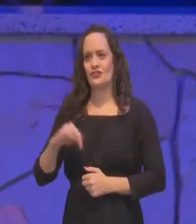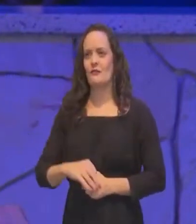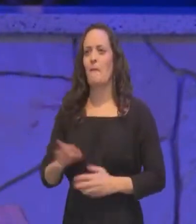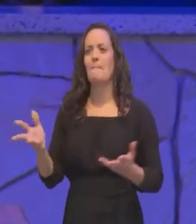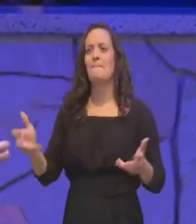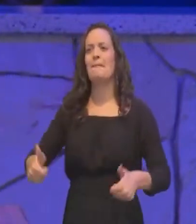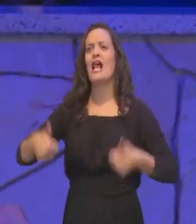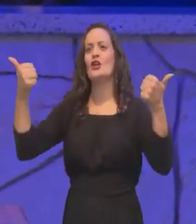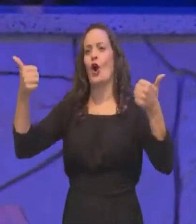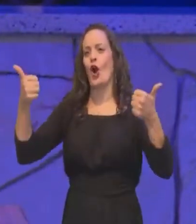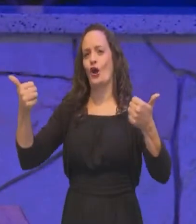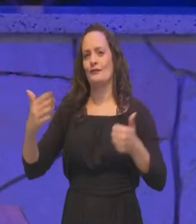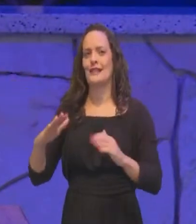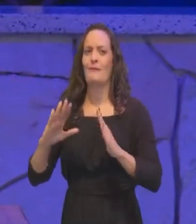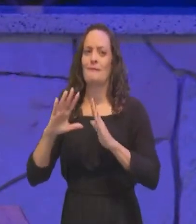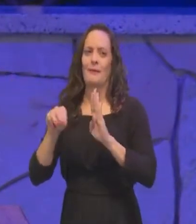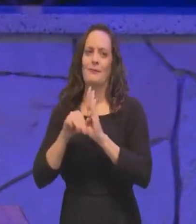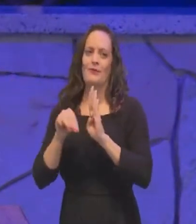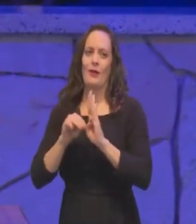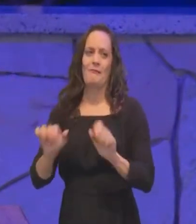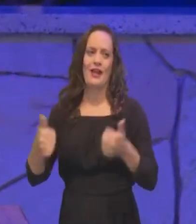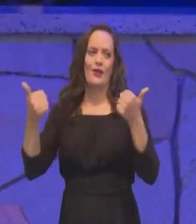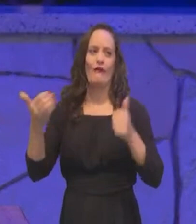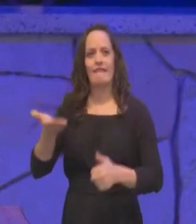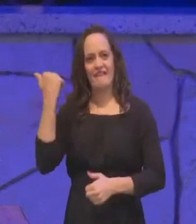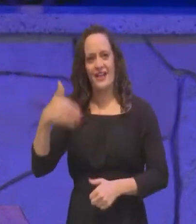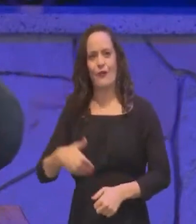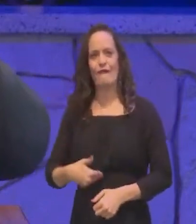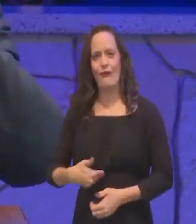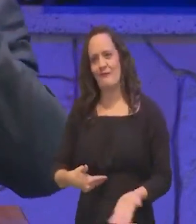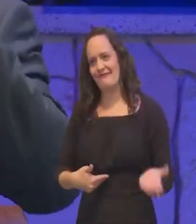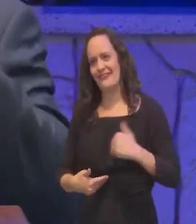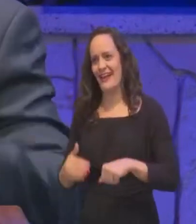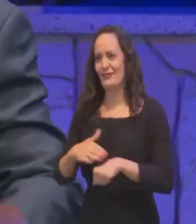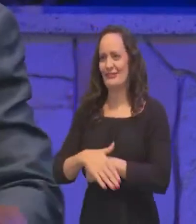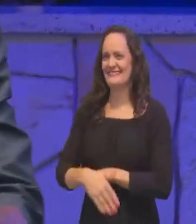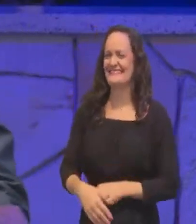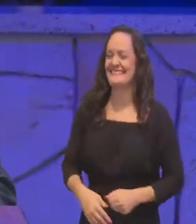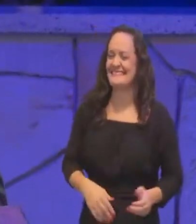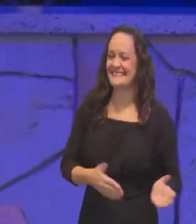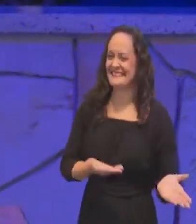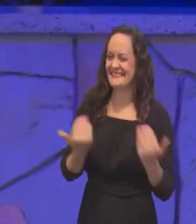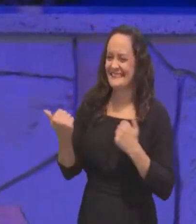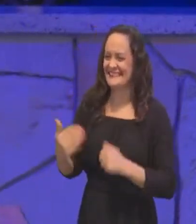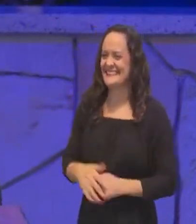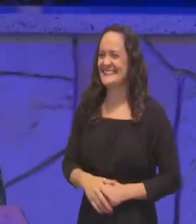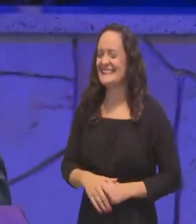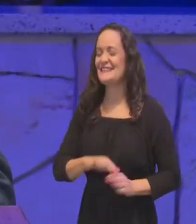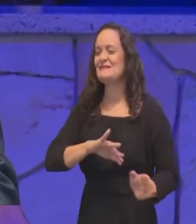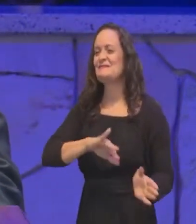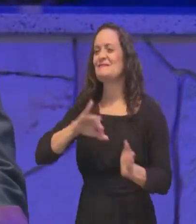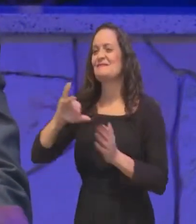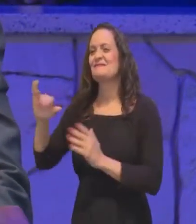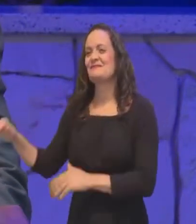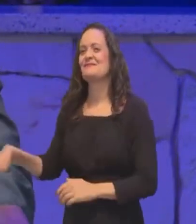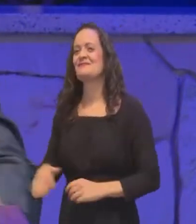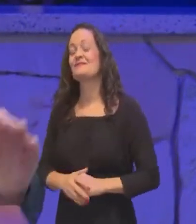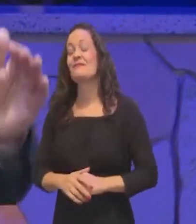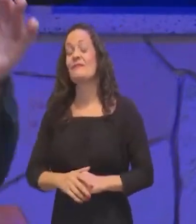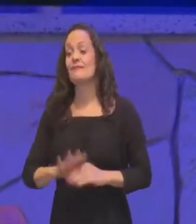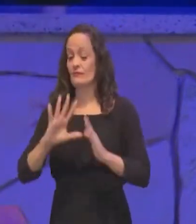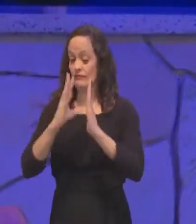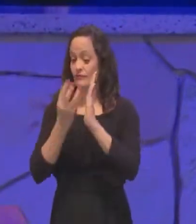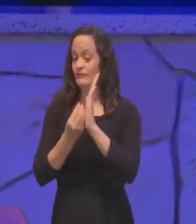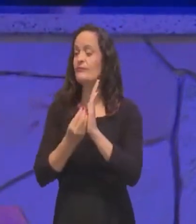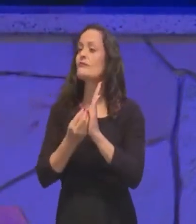cantina da Memorial, né, pastor Nean? Então venha com fome para a cantina de logo mais. A igreja tem o